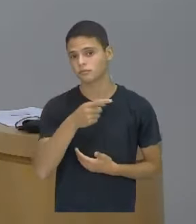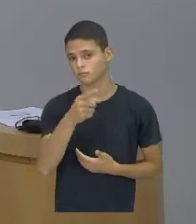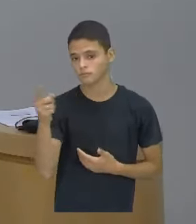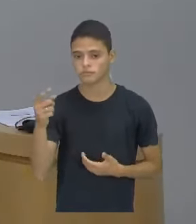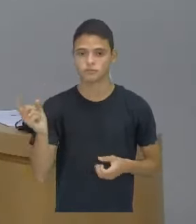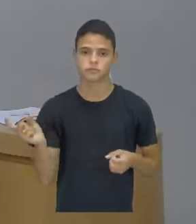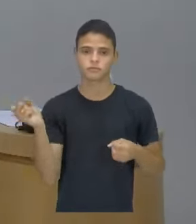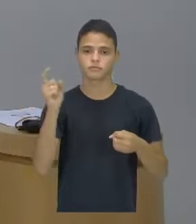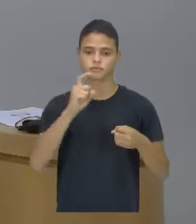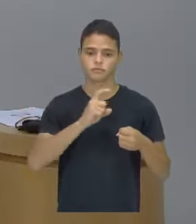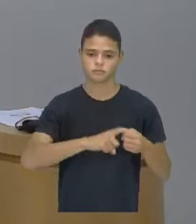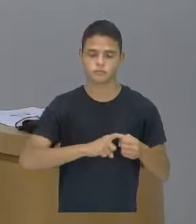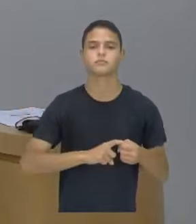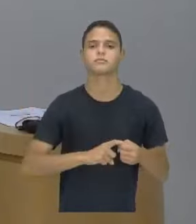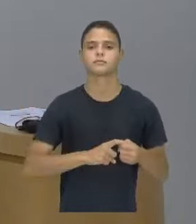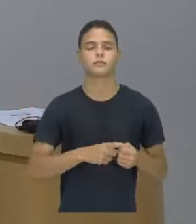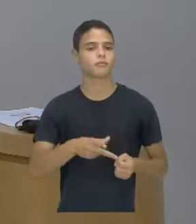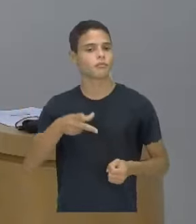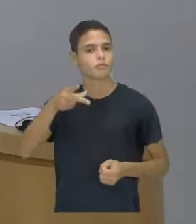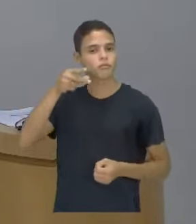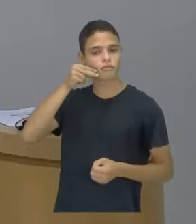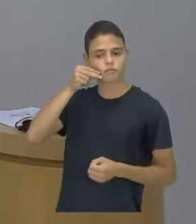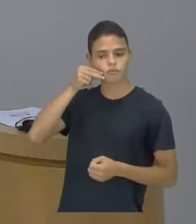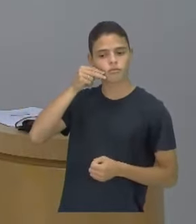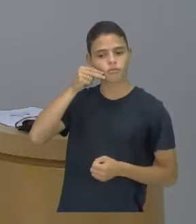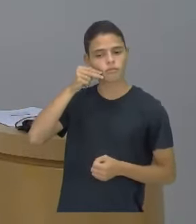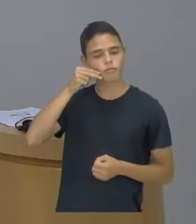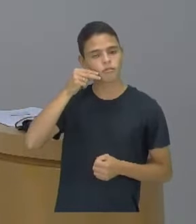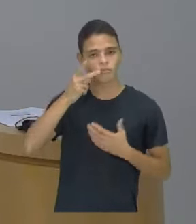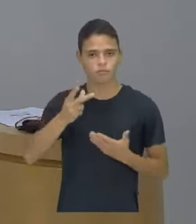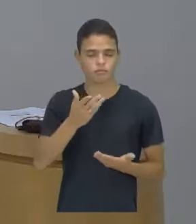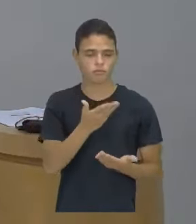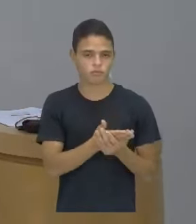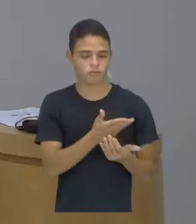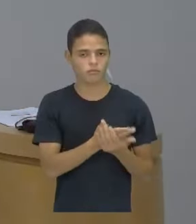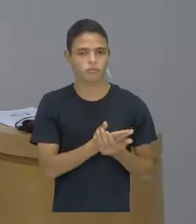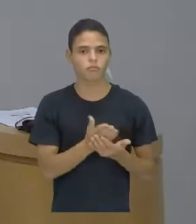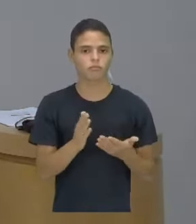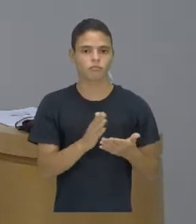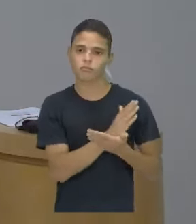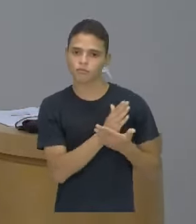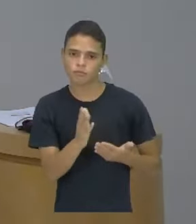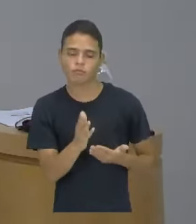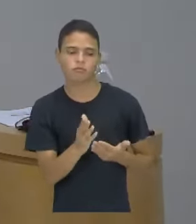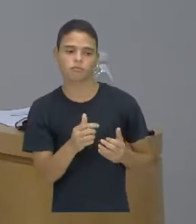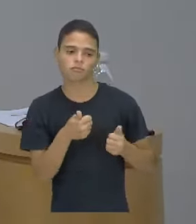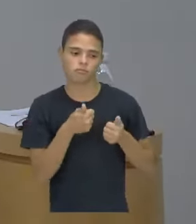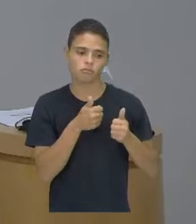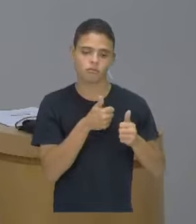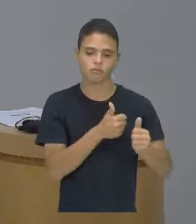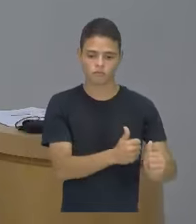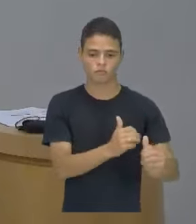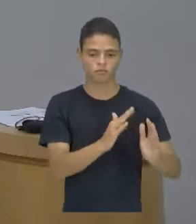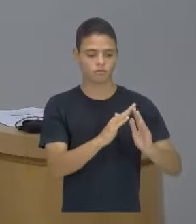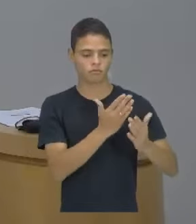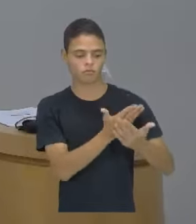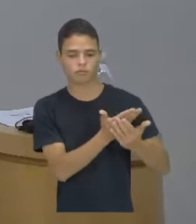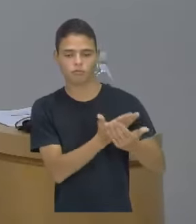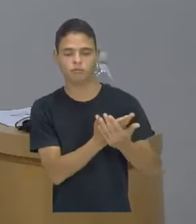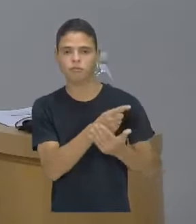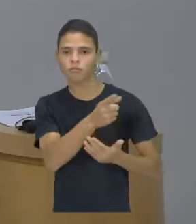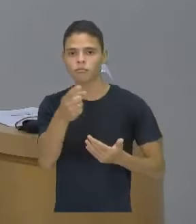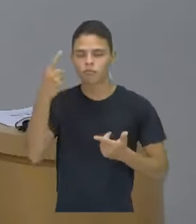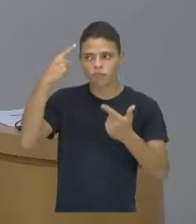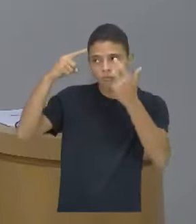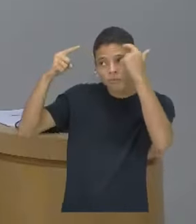agora presencialmente para as escolas, pessoas que estão acompanhando as aulas e chegando às escolas também. Então, para tirar todas as dúvidas, para ajudar